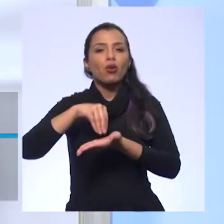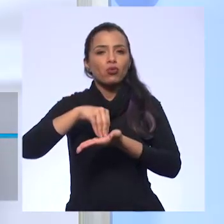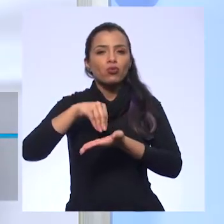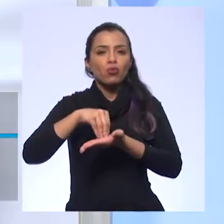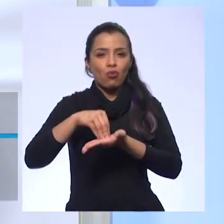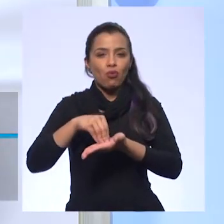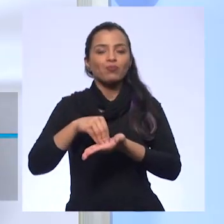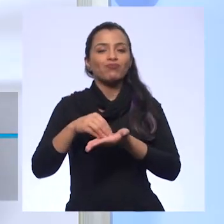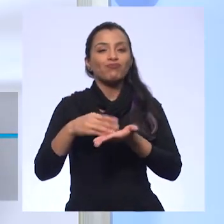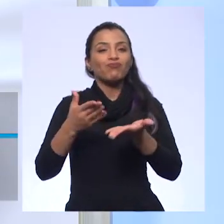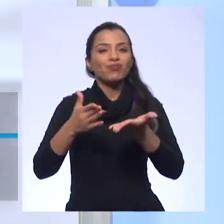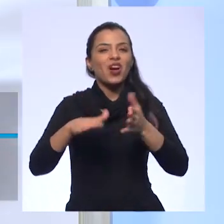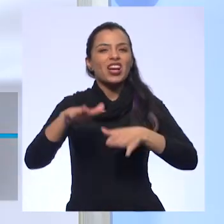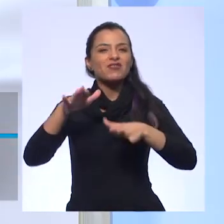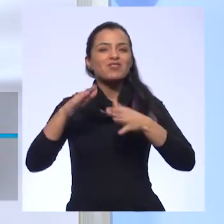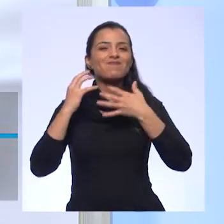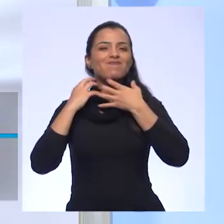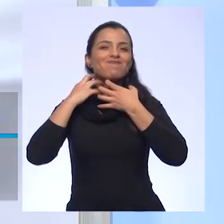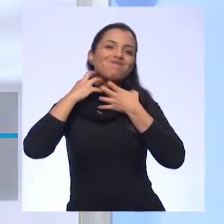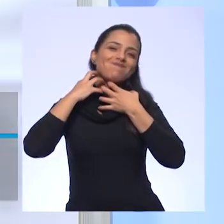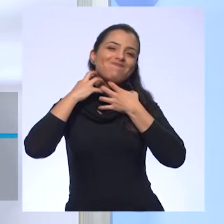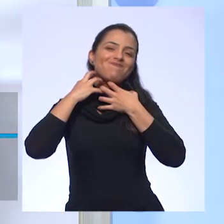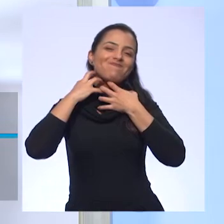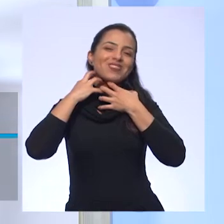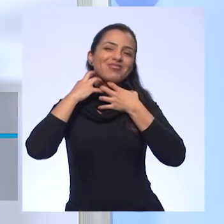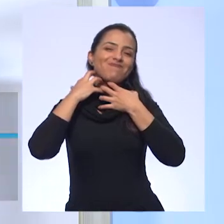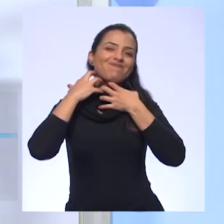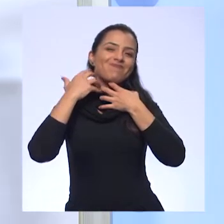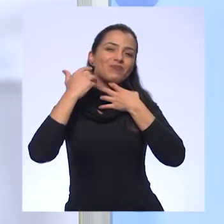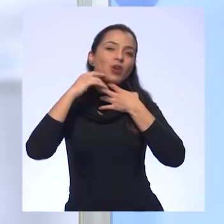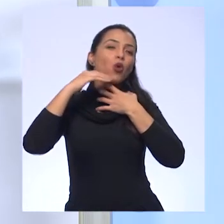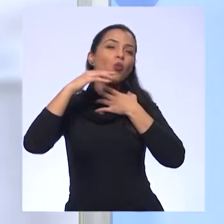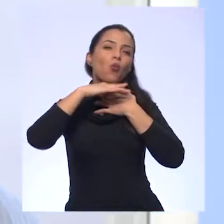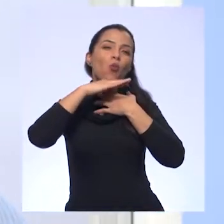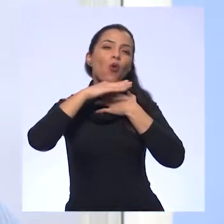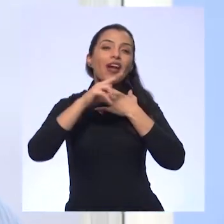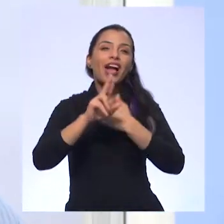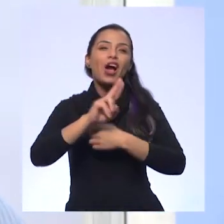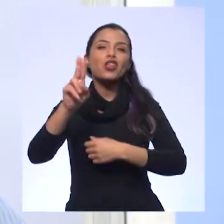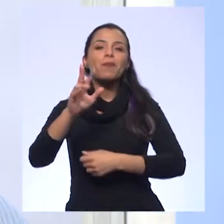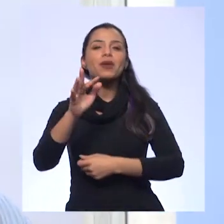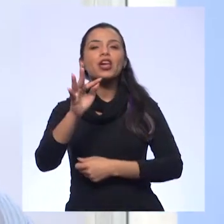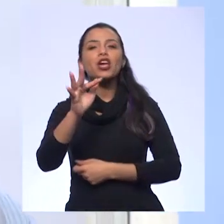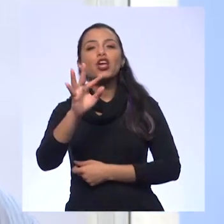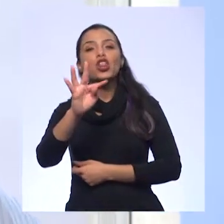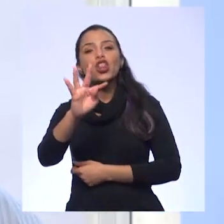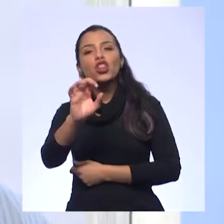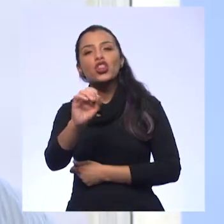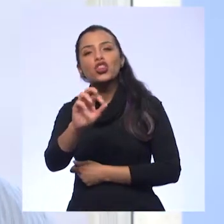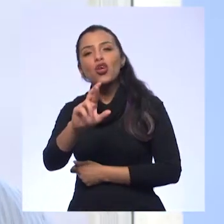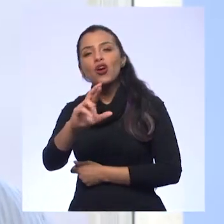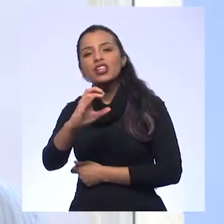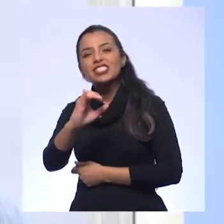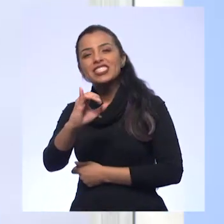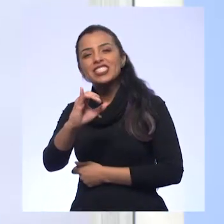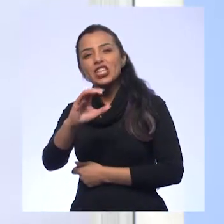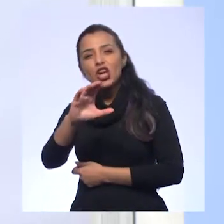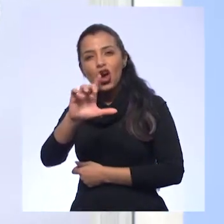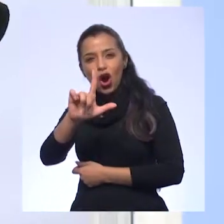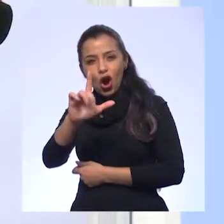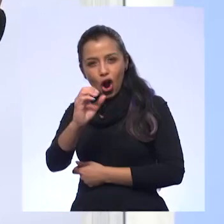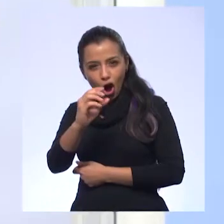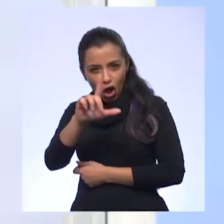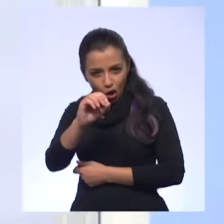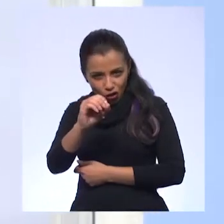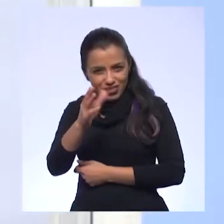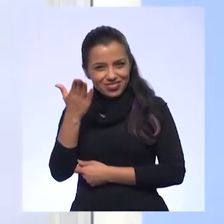músculo ele pode dar um mau jeito, né, o que a gente fala, e dar o torcicolo justamente nele. Né, um músculo. E é fácil de você localizar